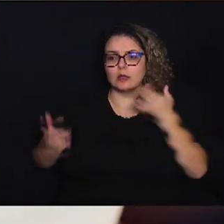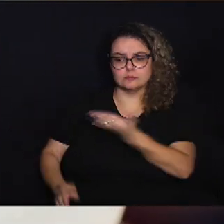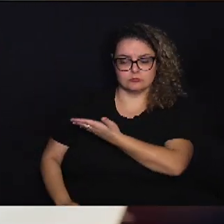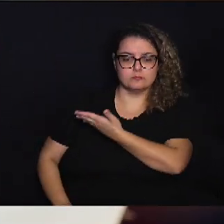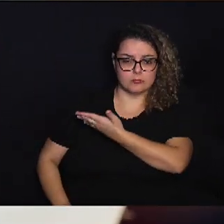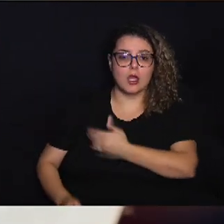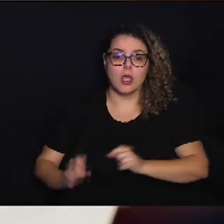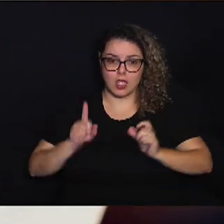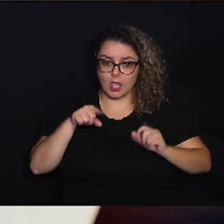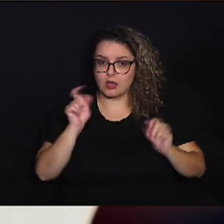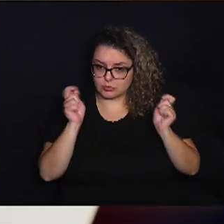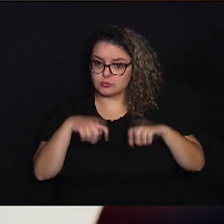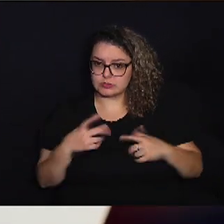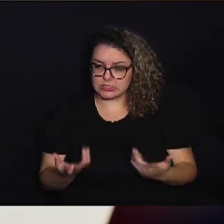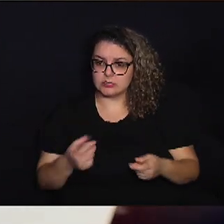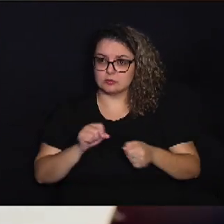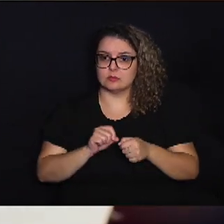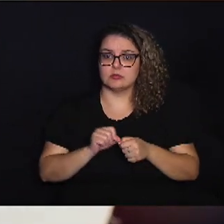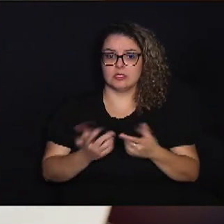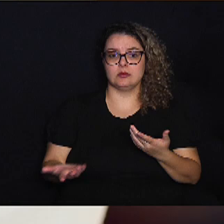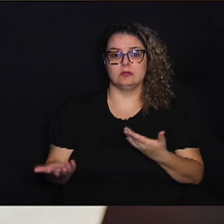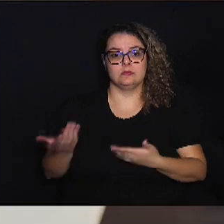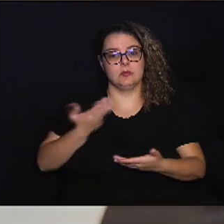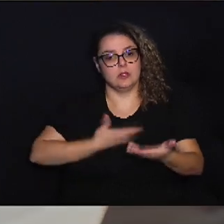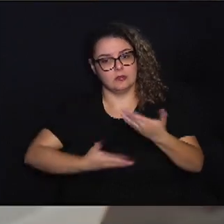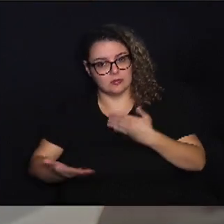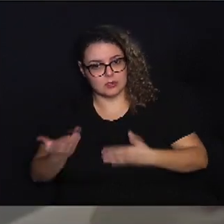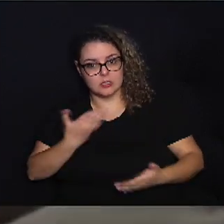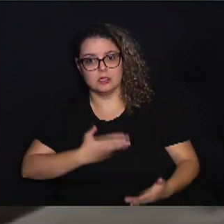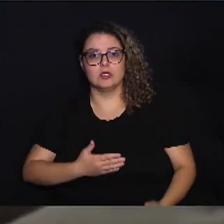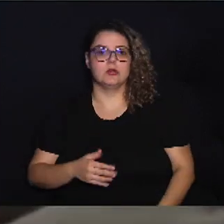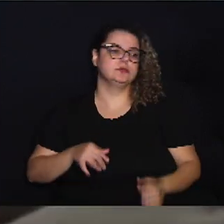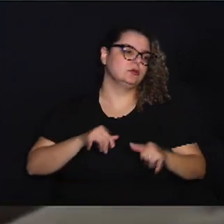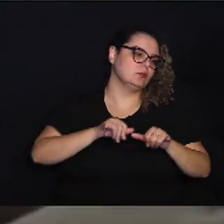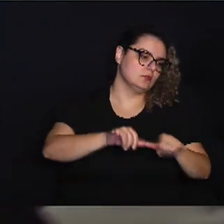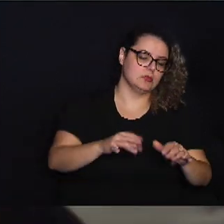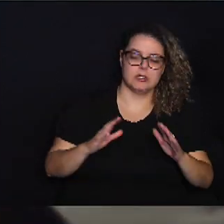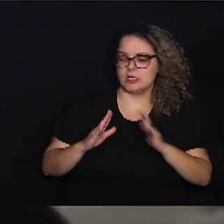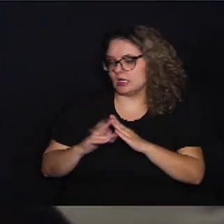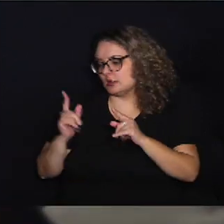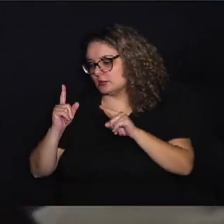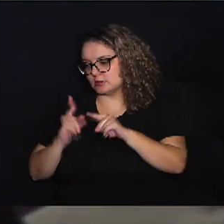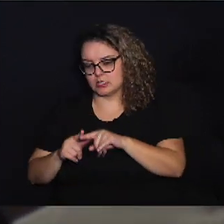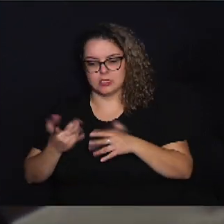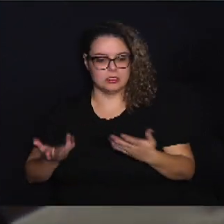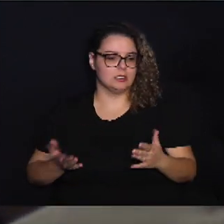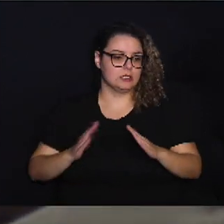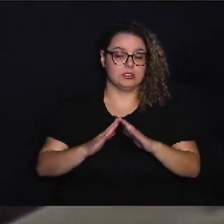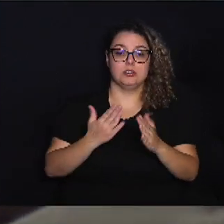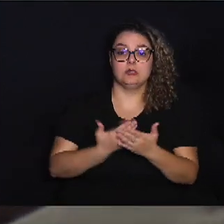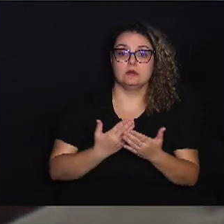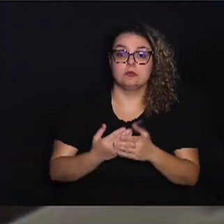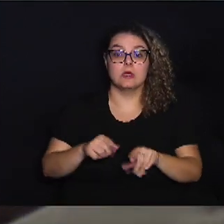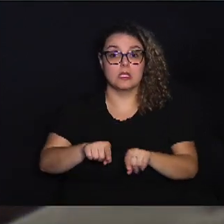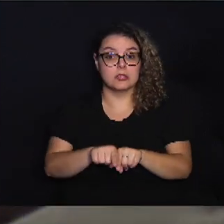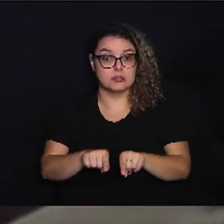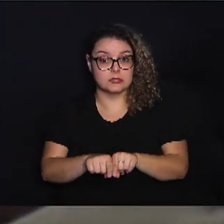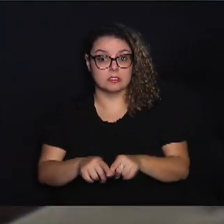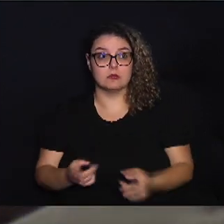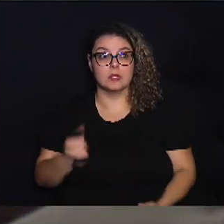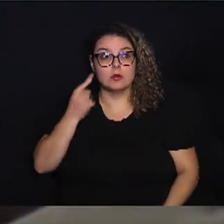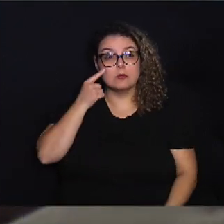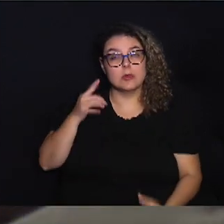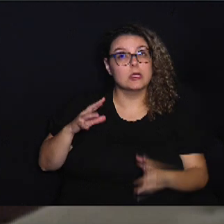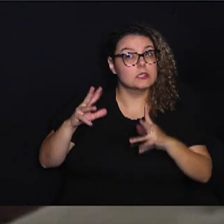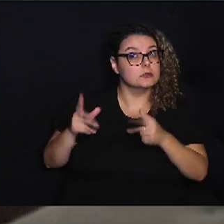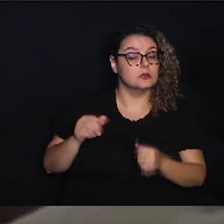é suficiente para fazer o trânsito na escola, o trânsito no supermercado, na igreja. Mas nós consideramos também que, em